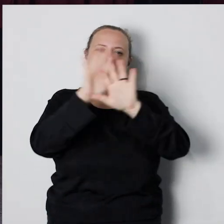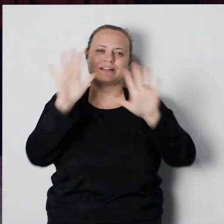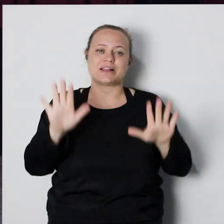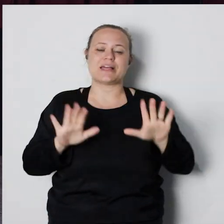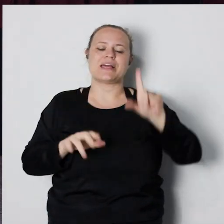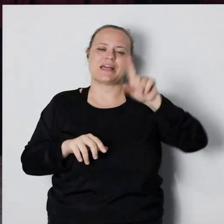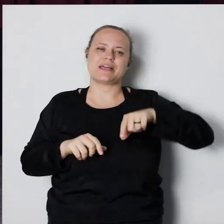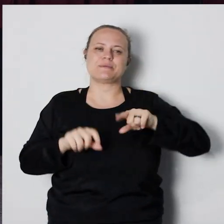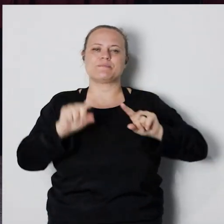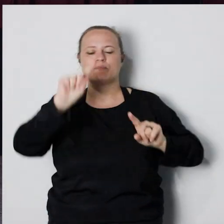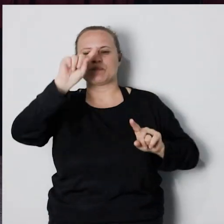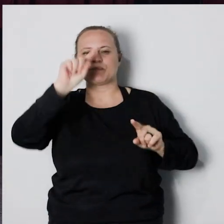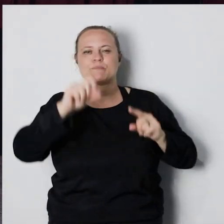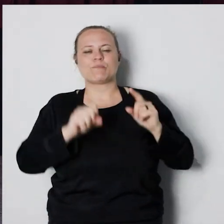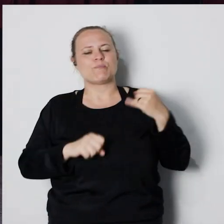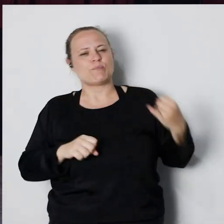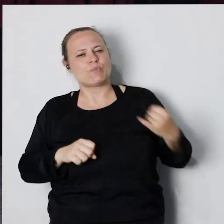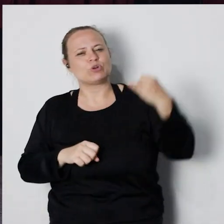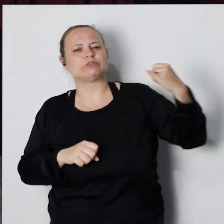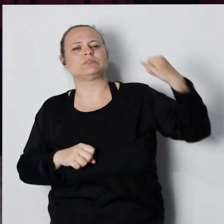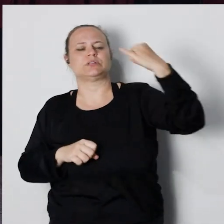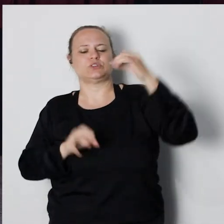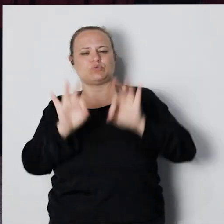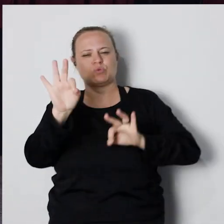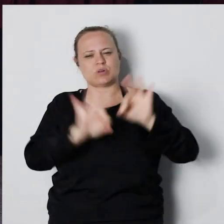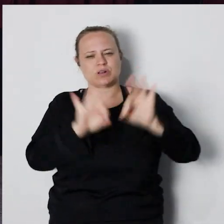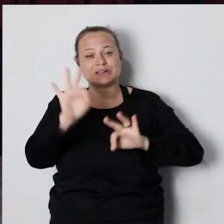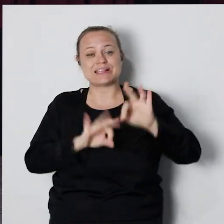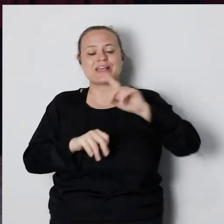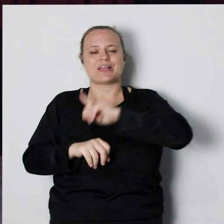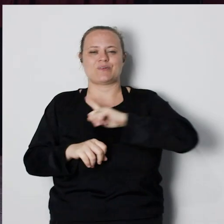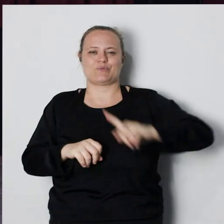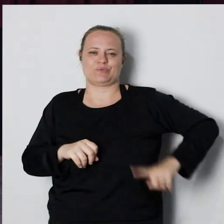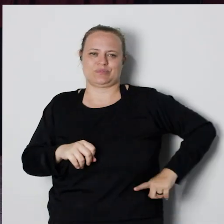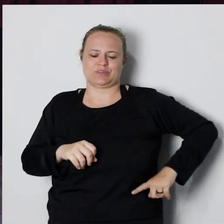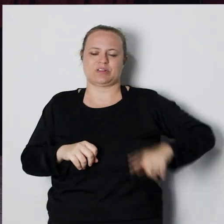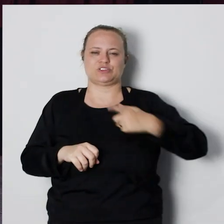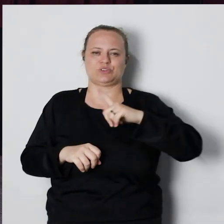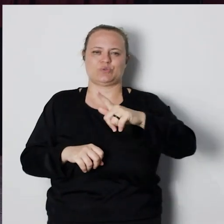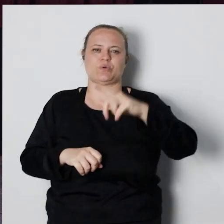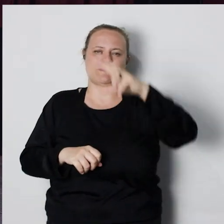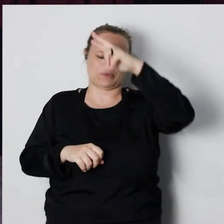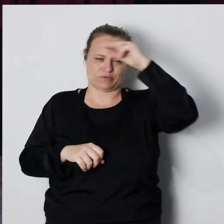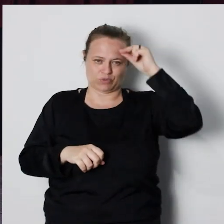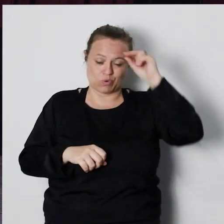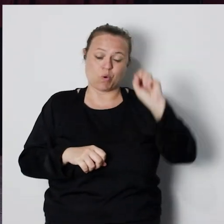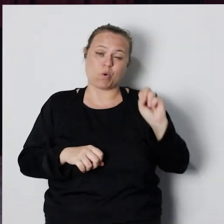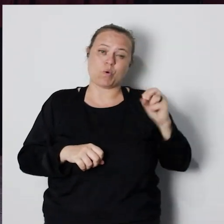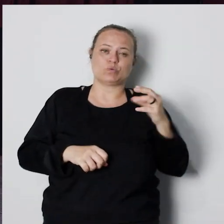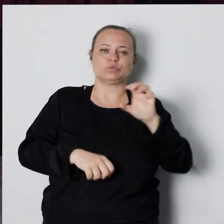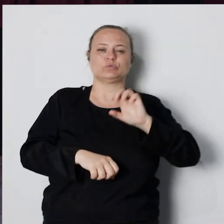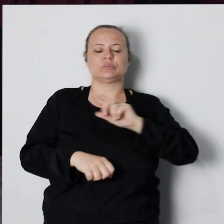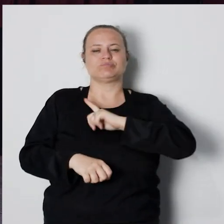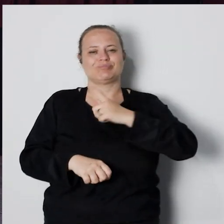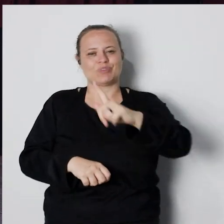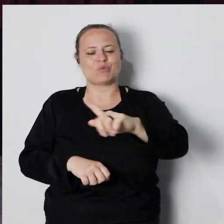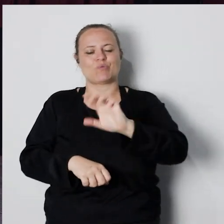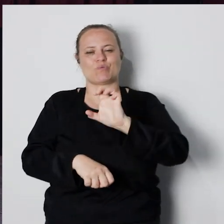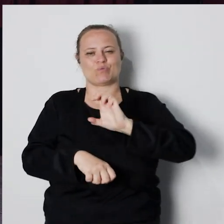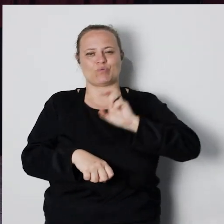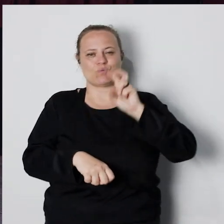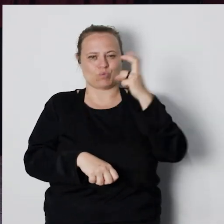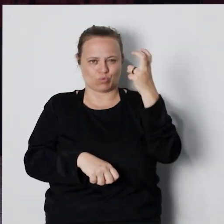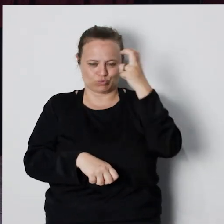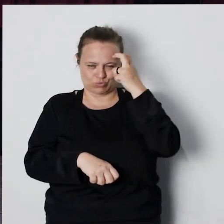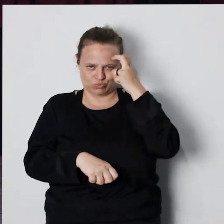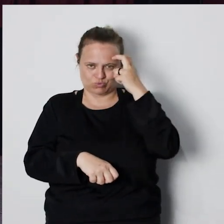acompanhou de construção de sistemas, e fundamentalmente do plano, vê deixava muito claro o papel da administração